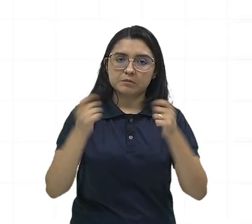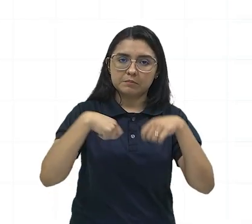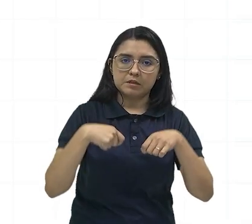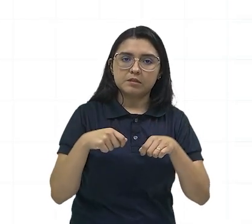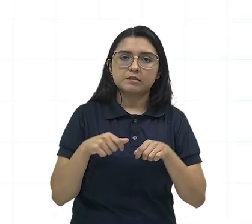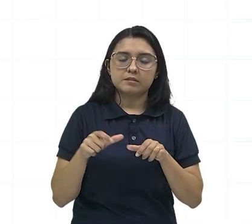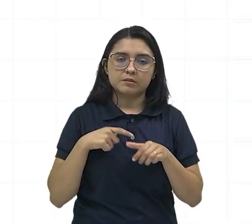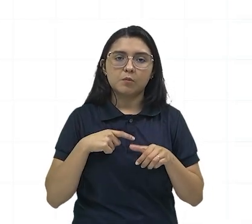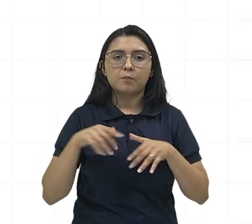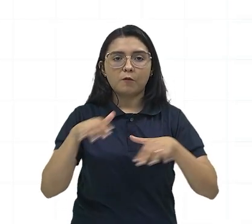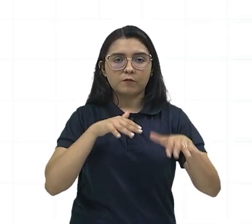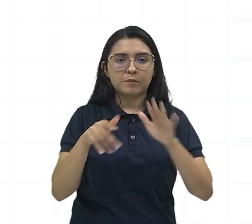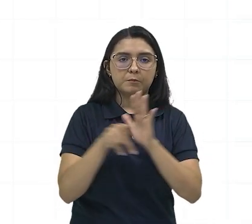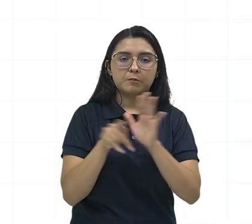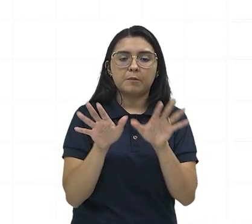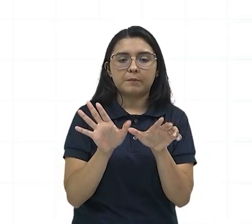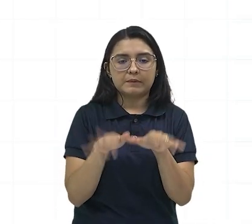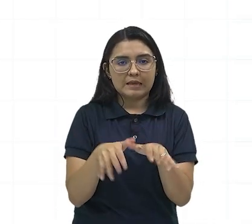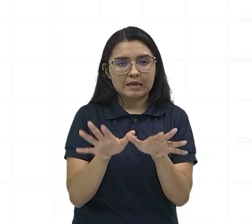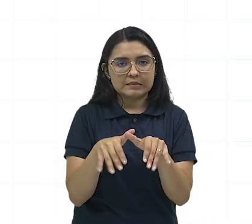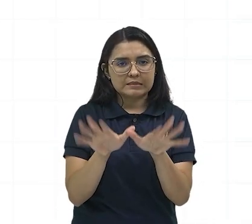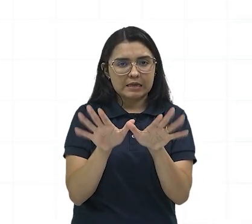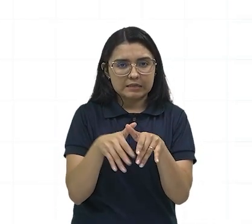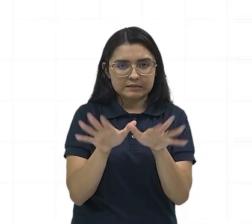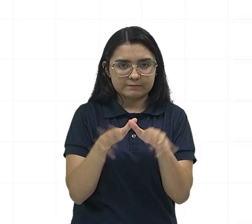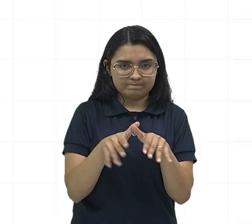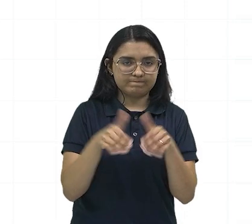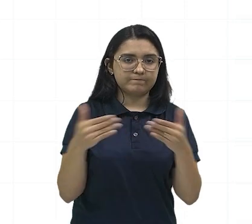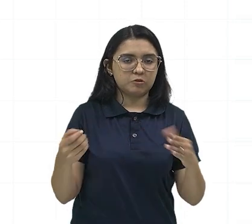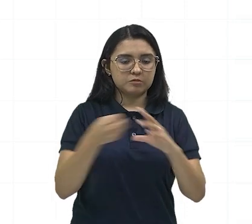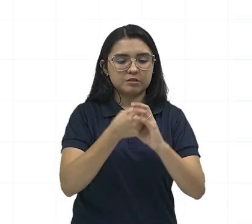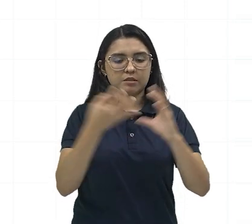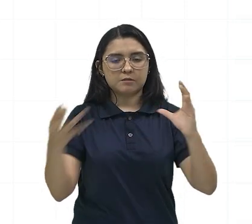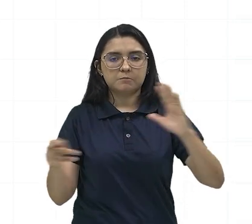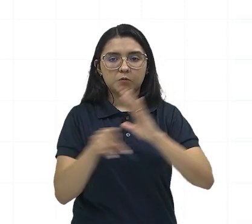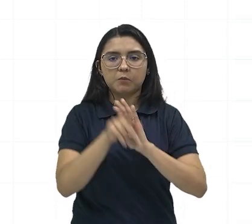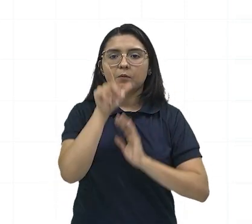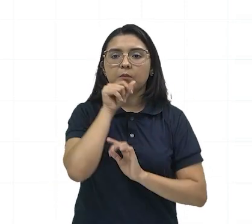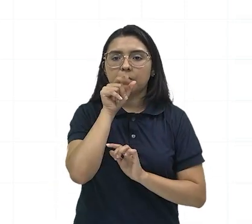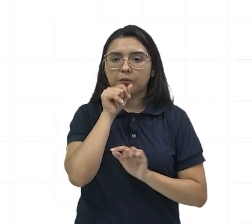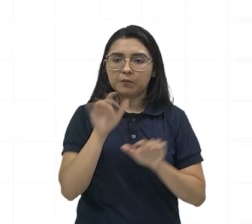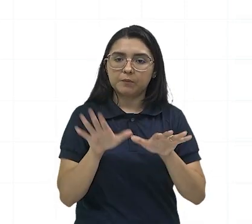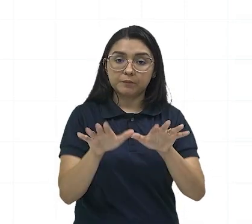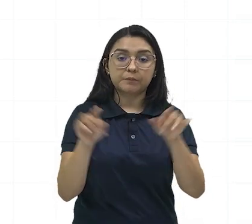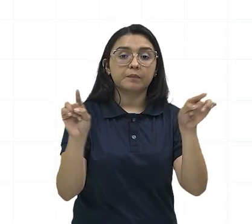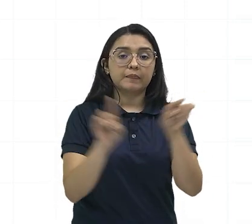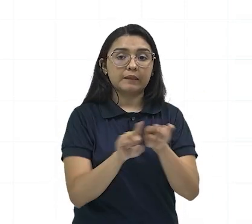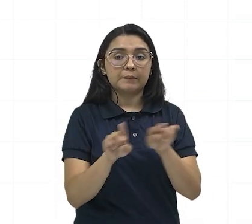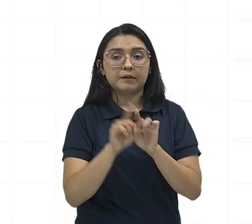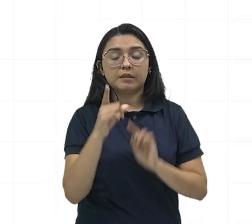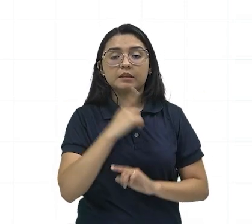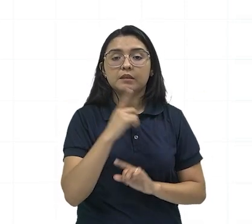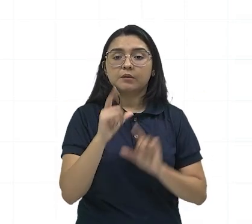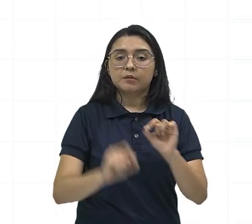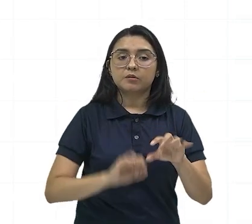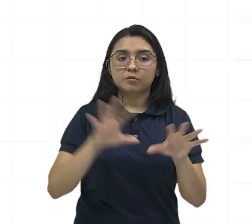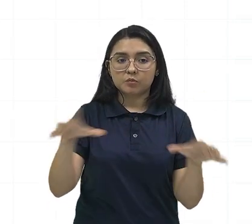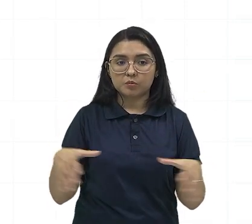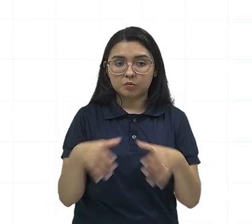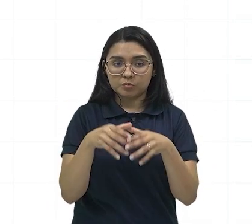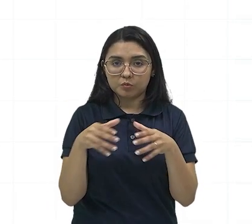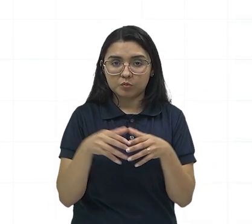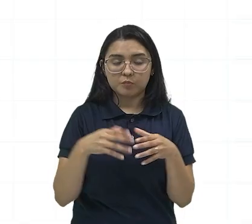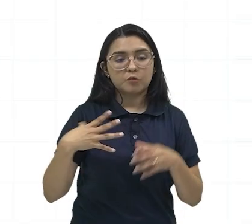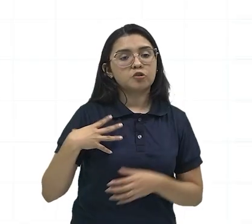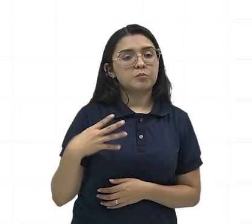das asas, ok? Essa aí é uma série de características sobre as aves. Nós também temos, como grupo do reino